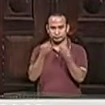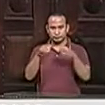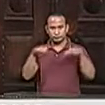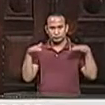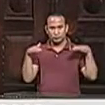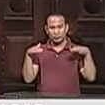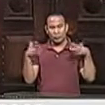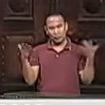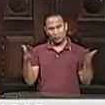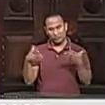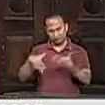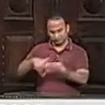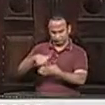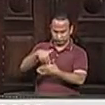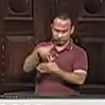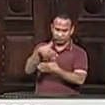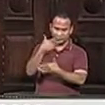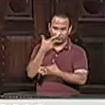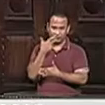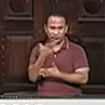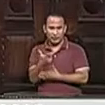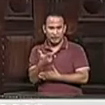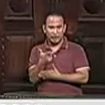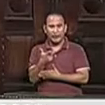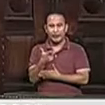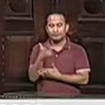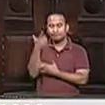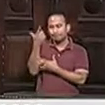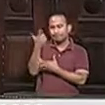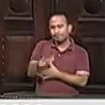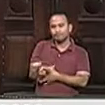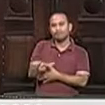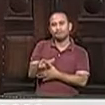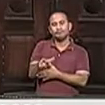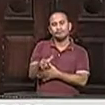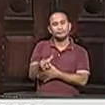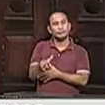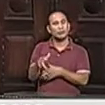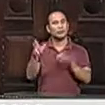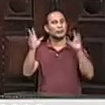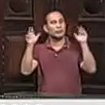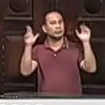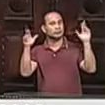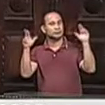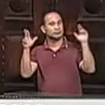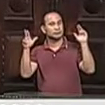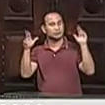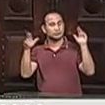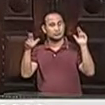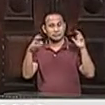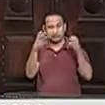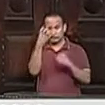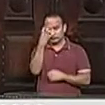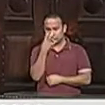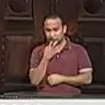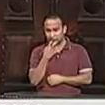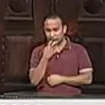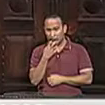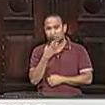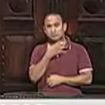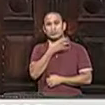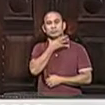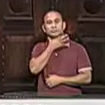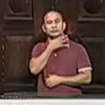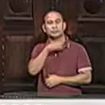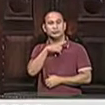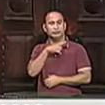venho à tribuna relatar mais um capítulo da grave crise que se desenha